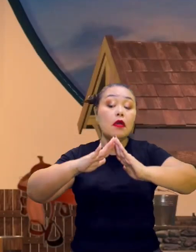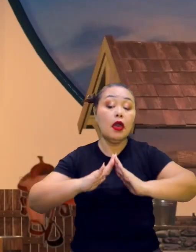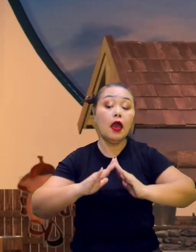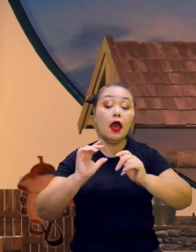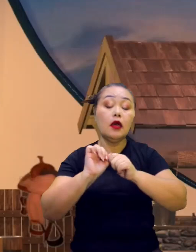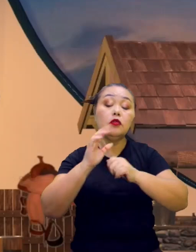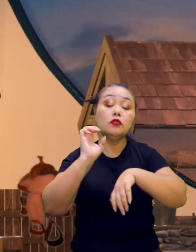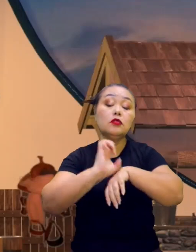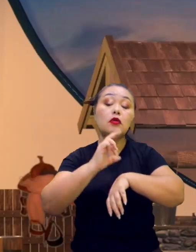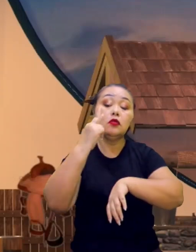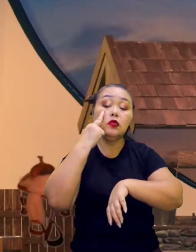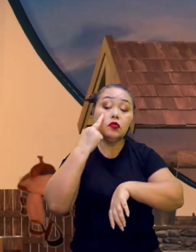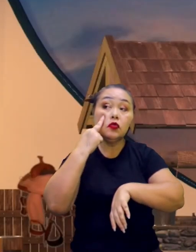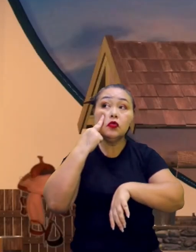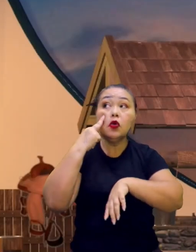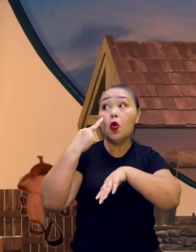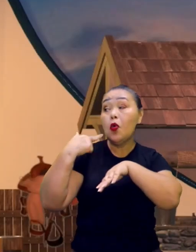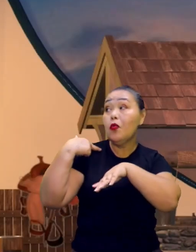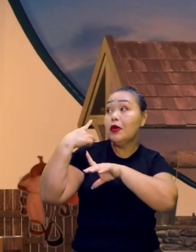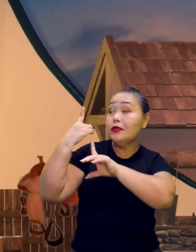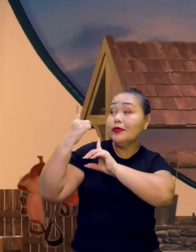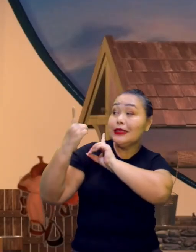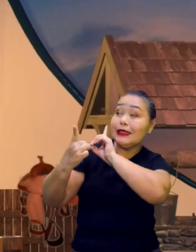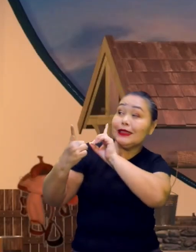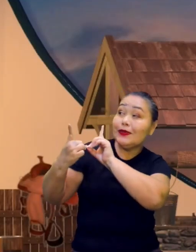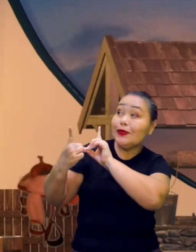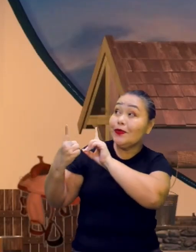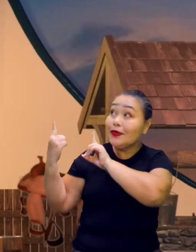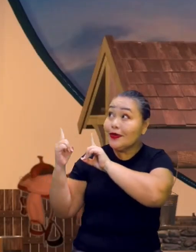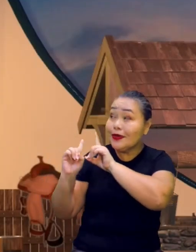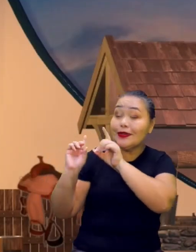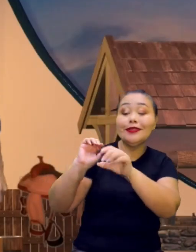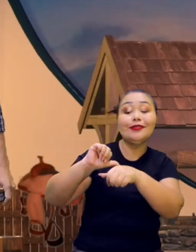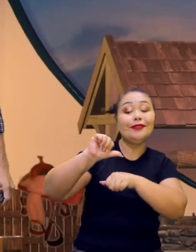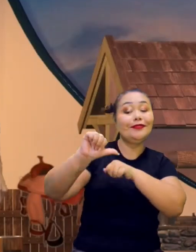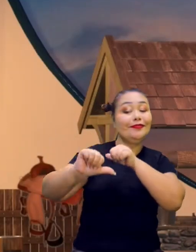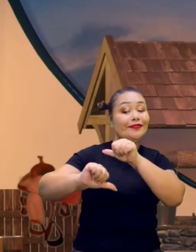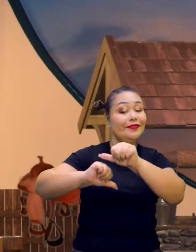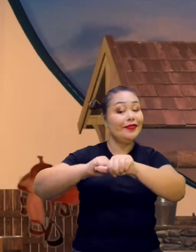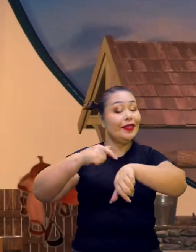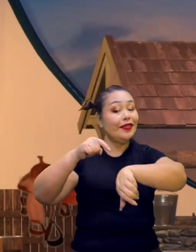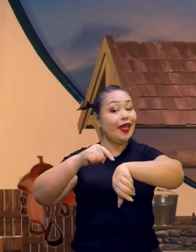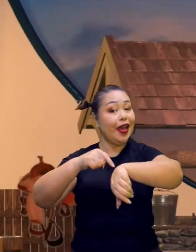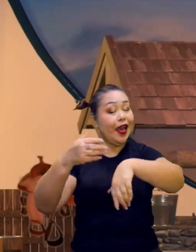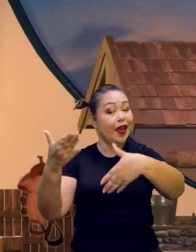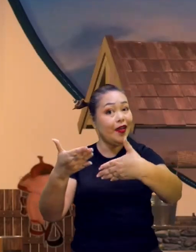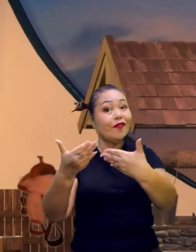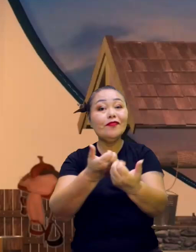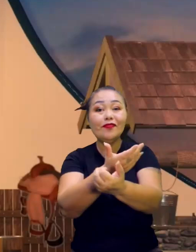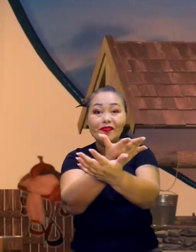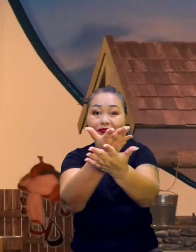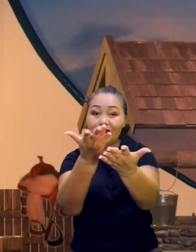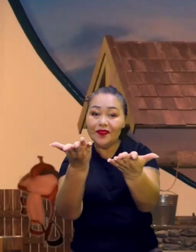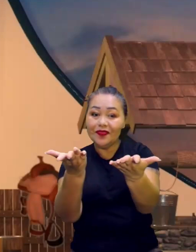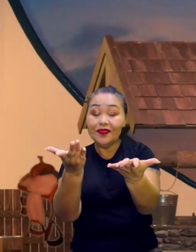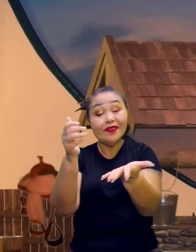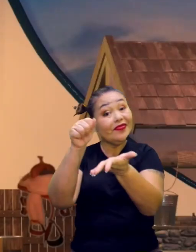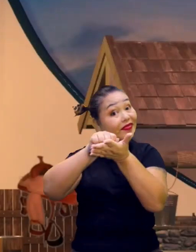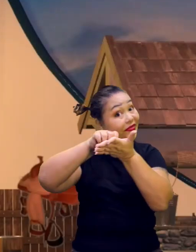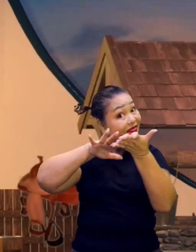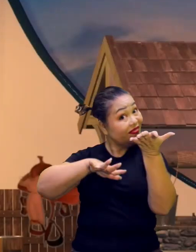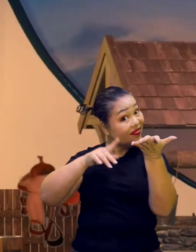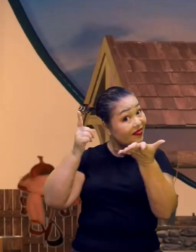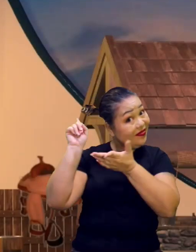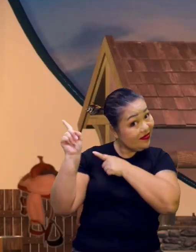como ocorreu esse processo dinâmico de transformação, tá bom? Agora, vou deixar vocês aí, ó, com as